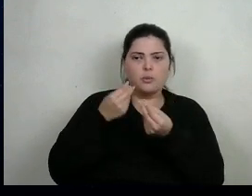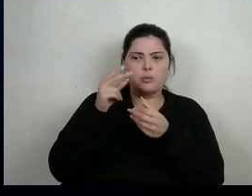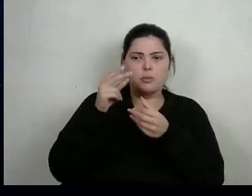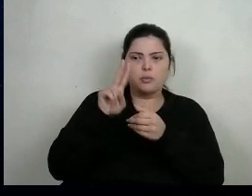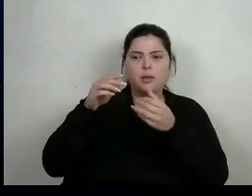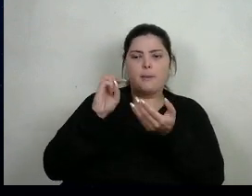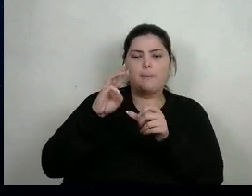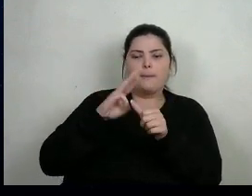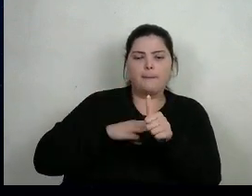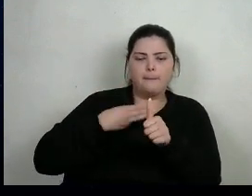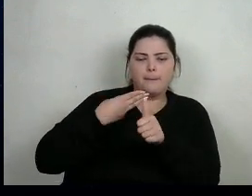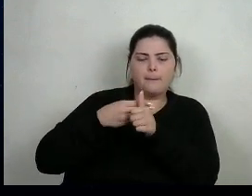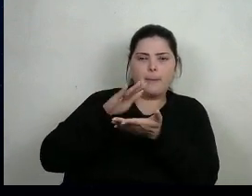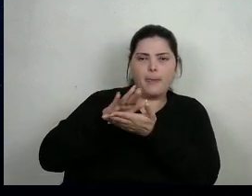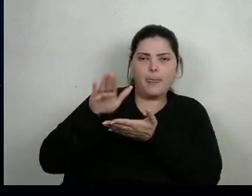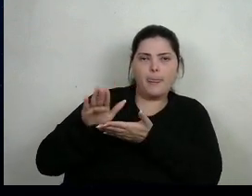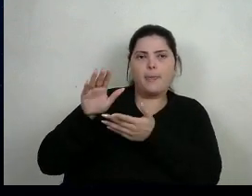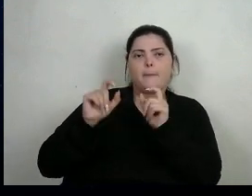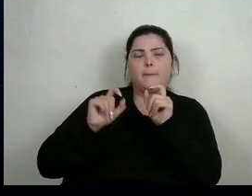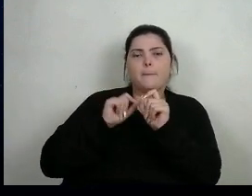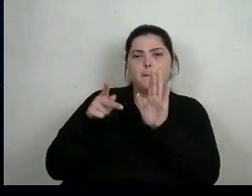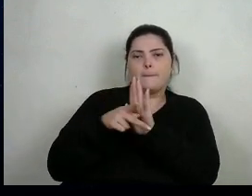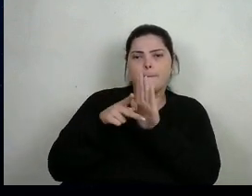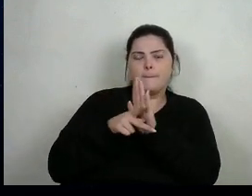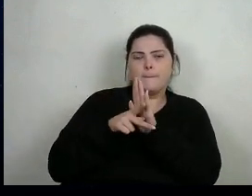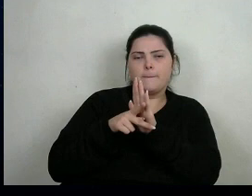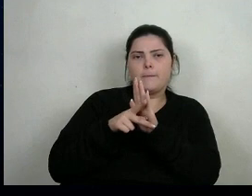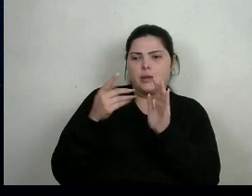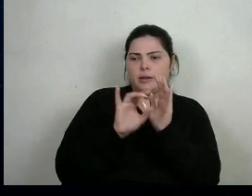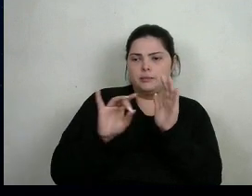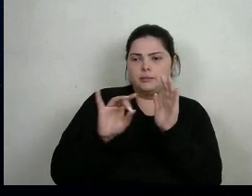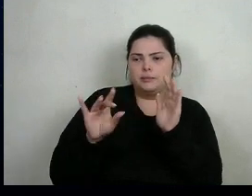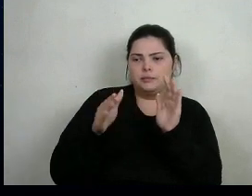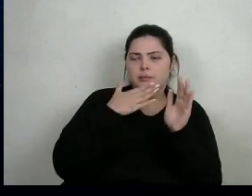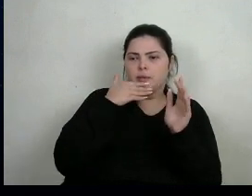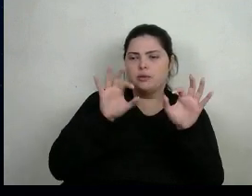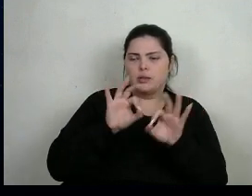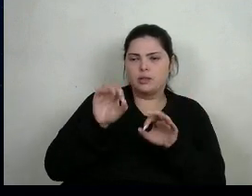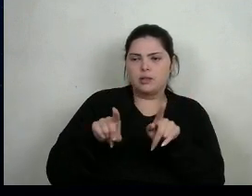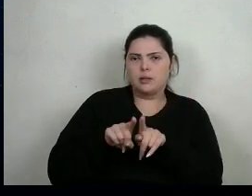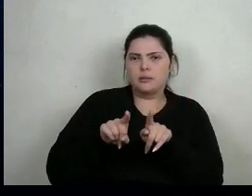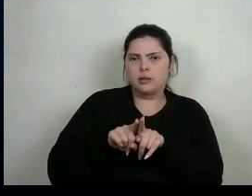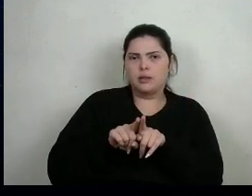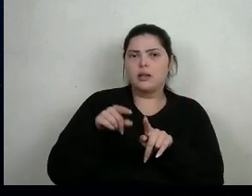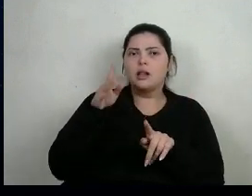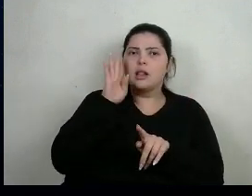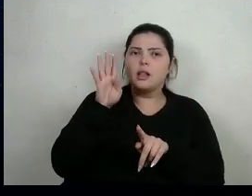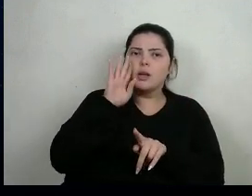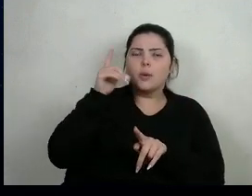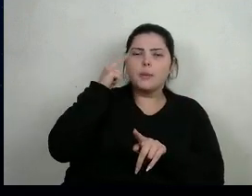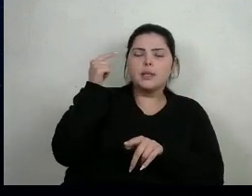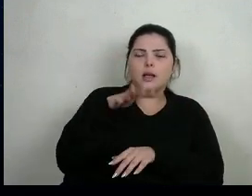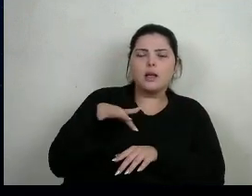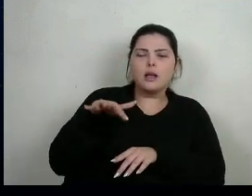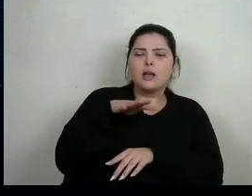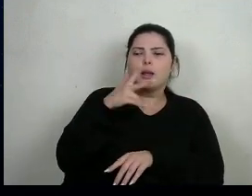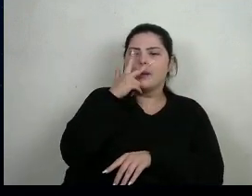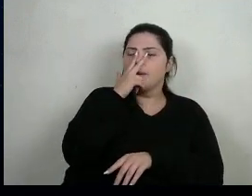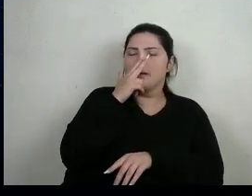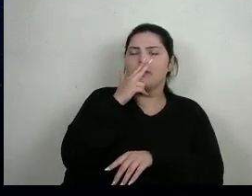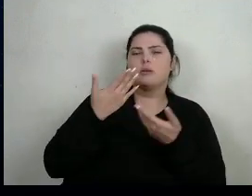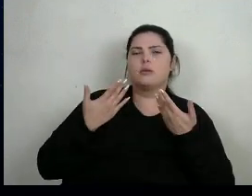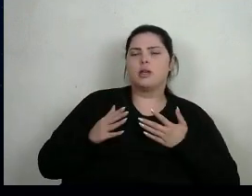para que o próprio indivíduo melhore e é muito legal quando a gente pensar nisso do tipo eu não quero usar